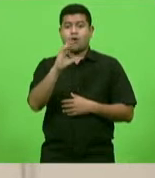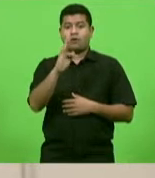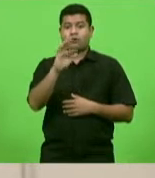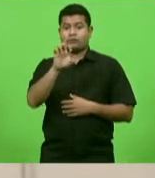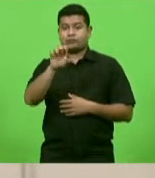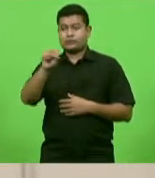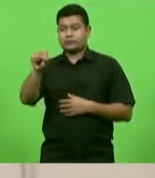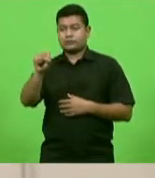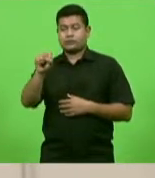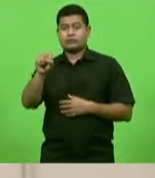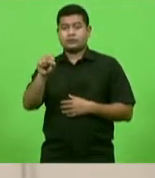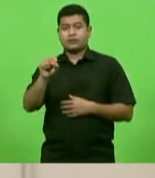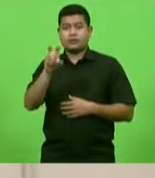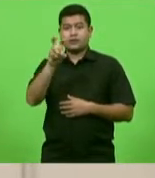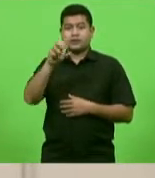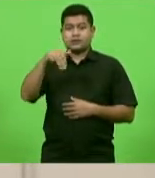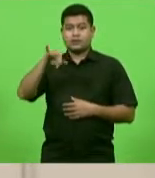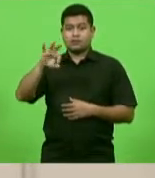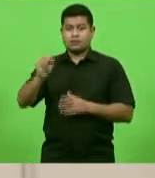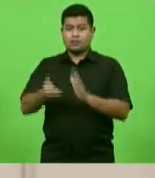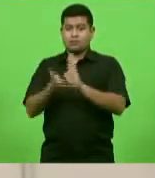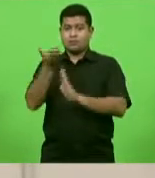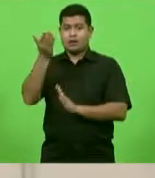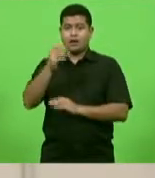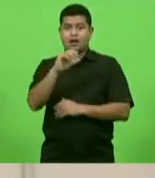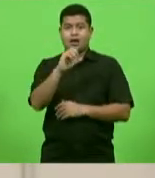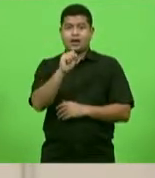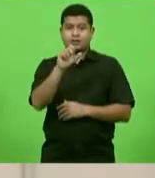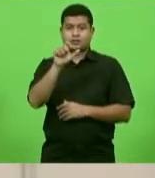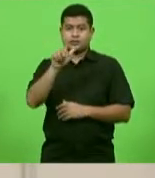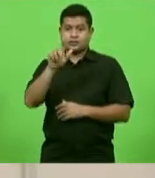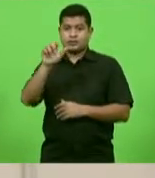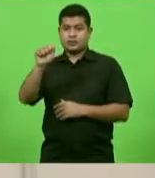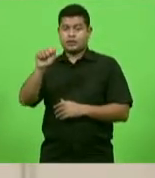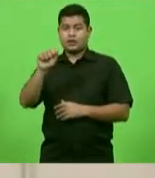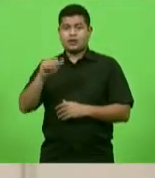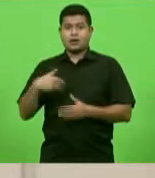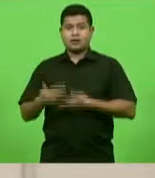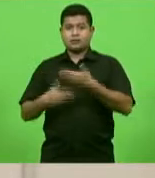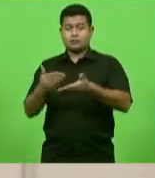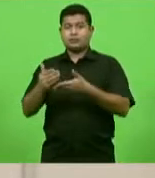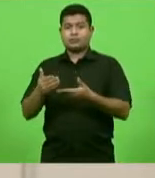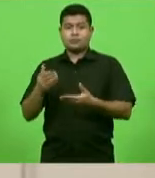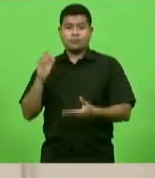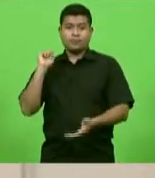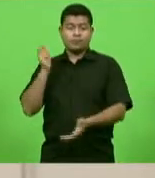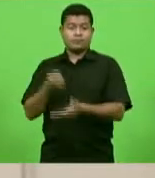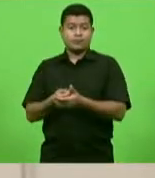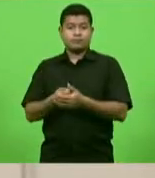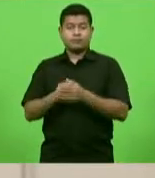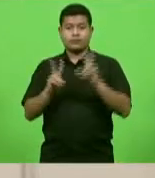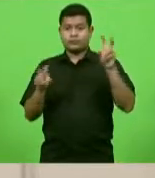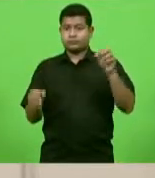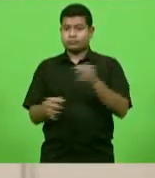ali. Acima dos 5 milhões, a SGA aqui não tramita processo de pagamento. Fecha